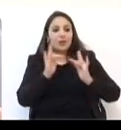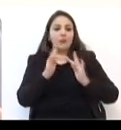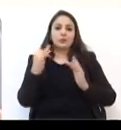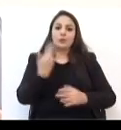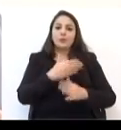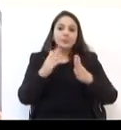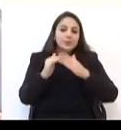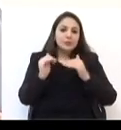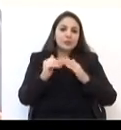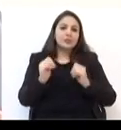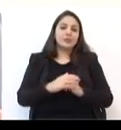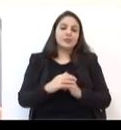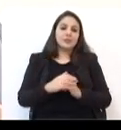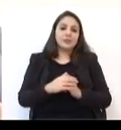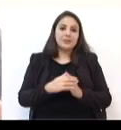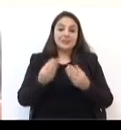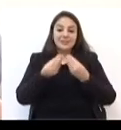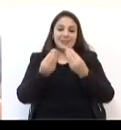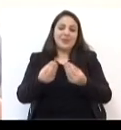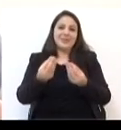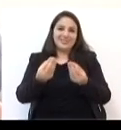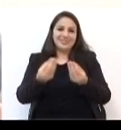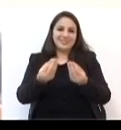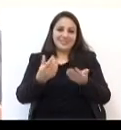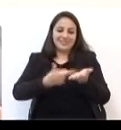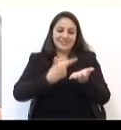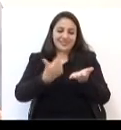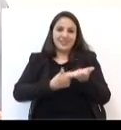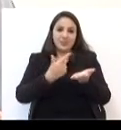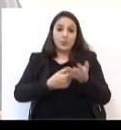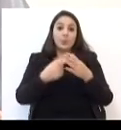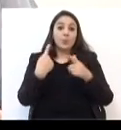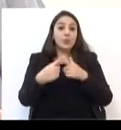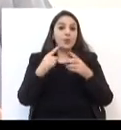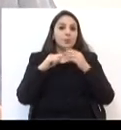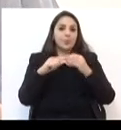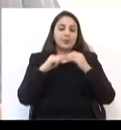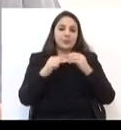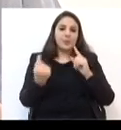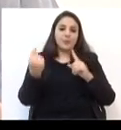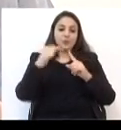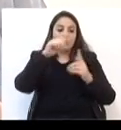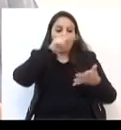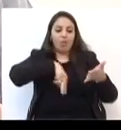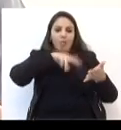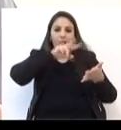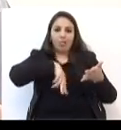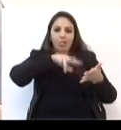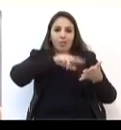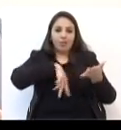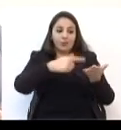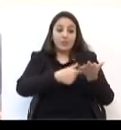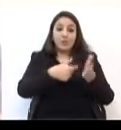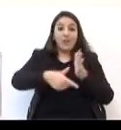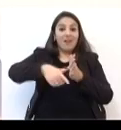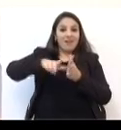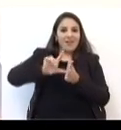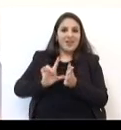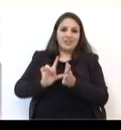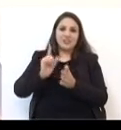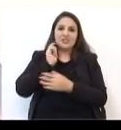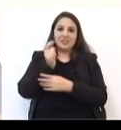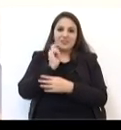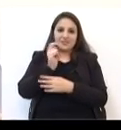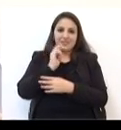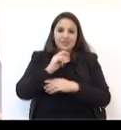com a gente, né, deixam os livros, porque um dos princípios fundamentais é ler o livro antes de